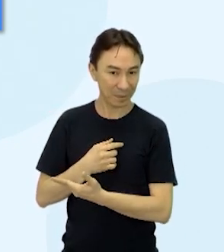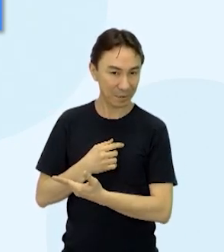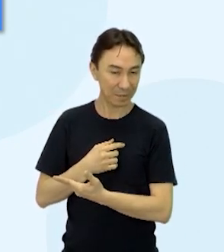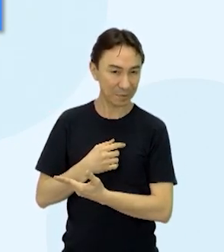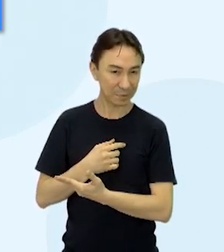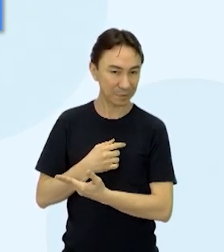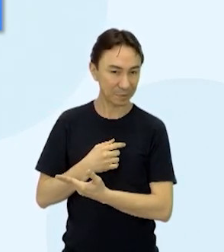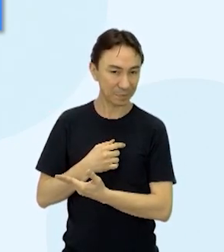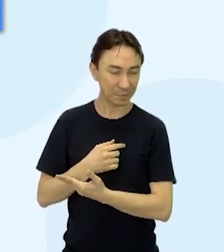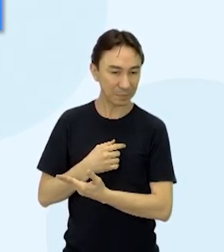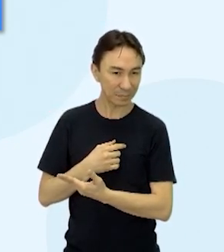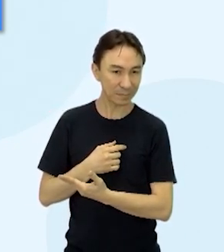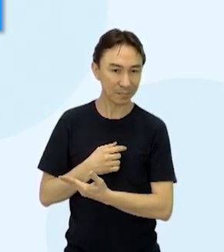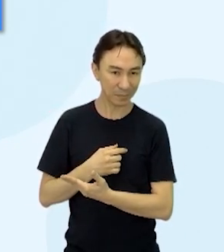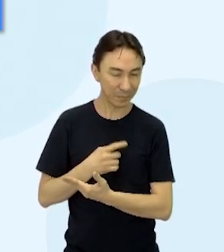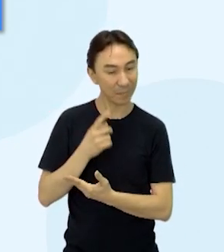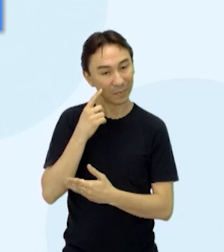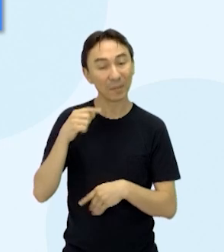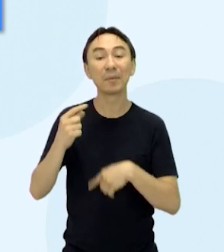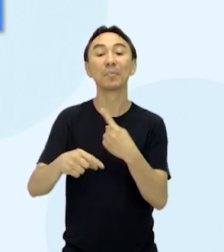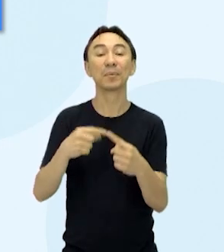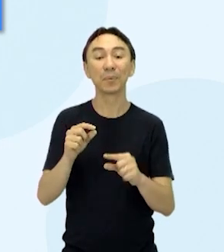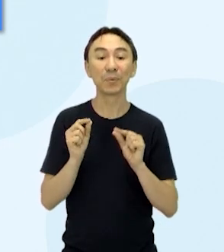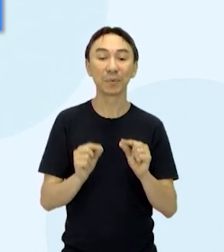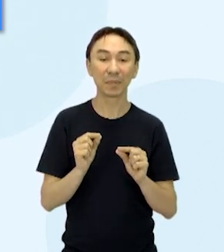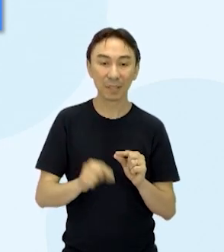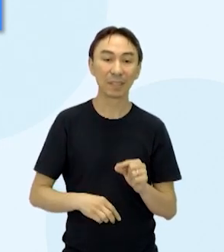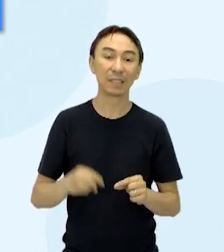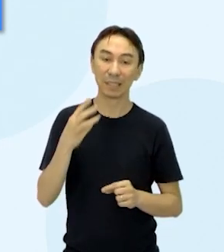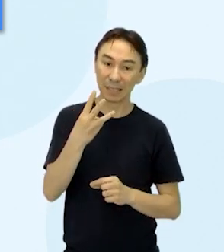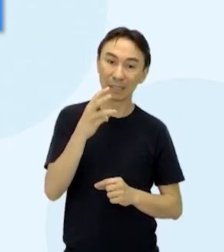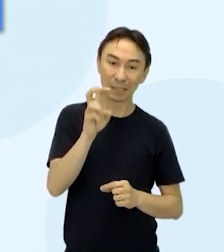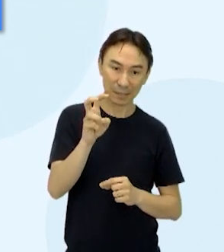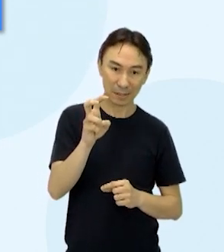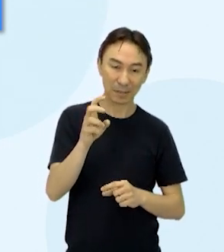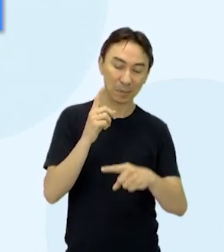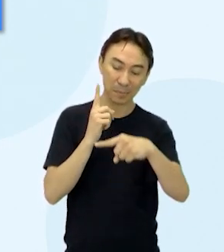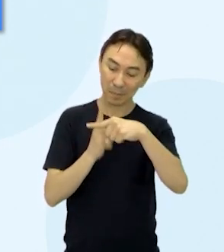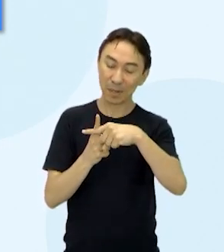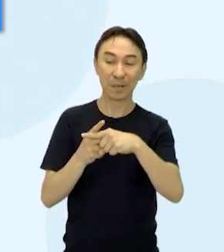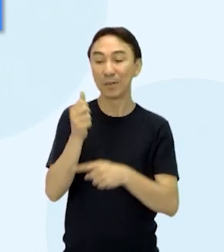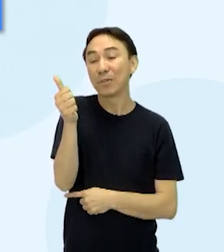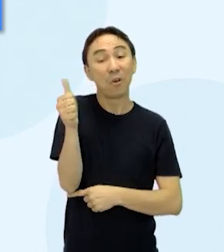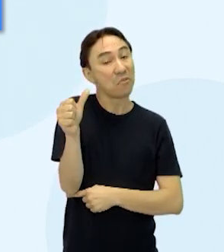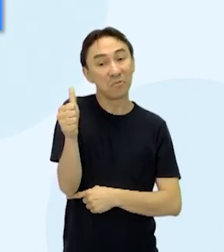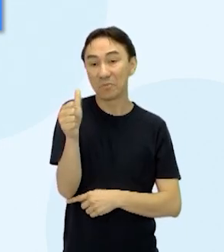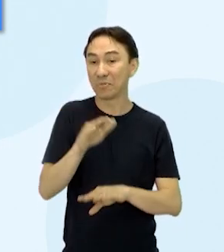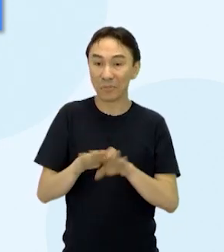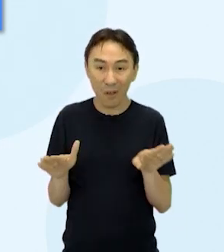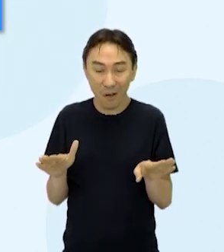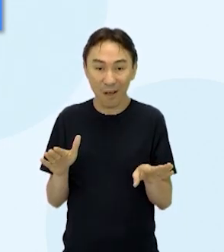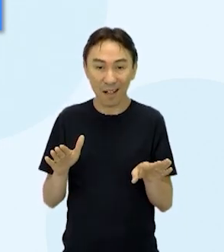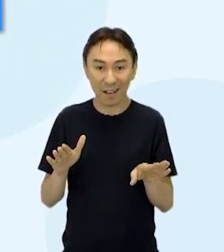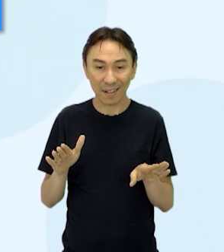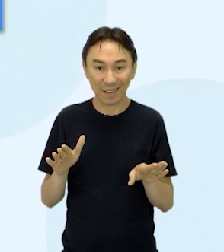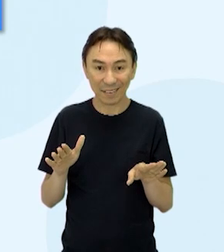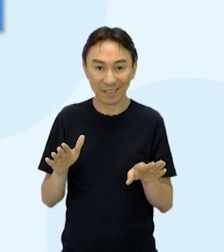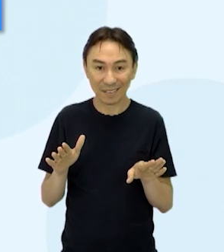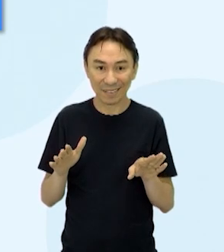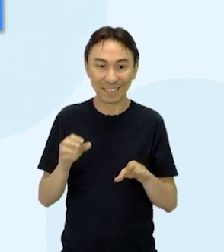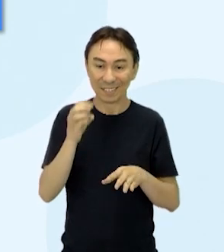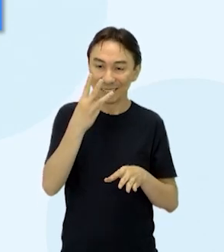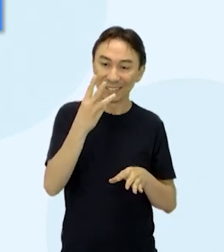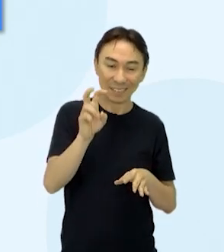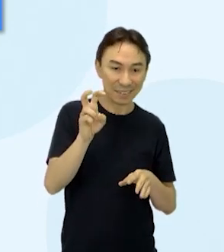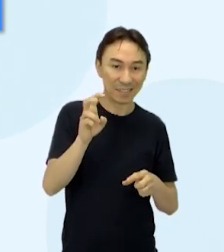igualzinha. E aí, como manda o figurino, né? Sim. A gente adiciona só a parte de cima. Que vontade de colocar aquele meme agora que você me